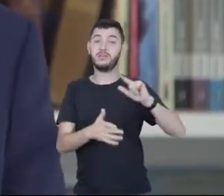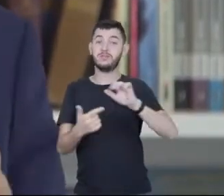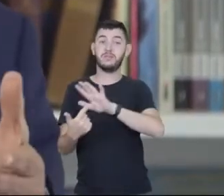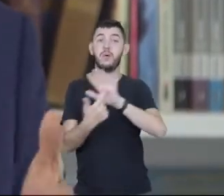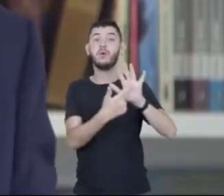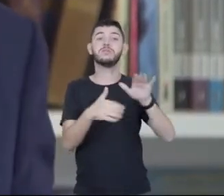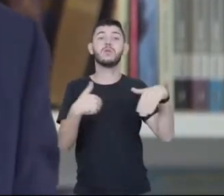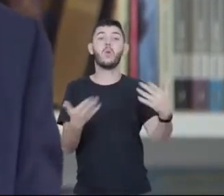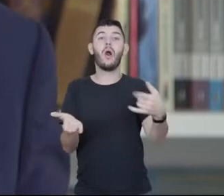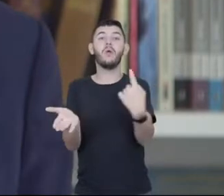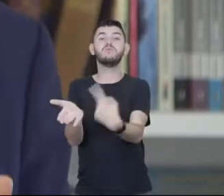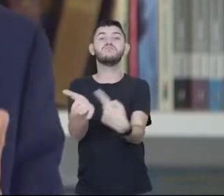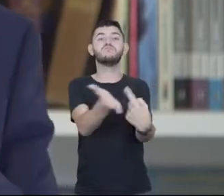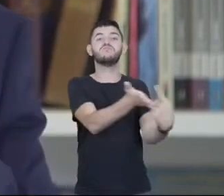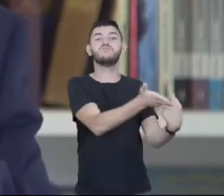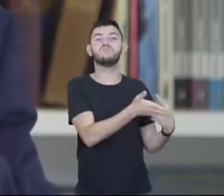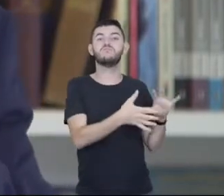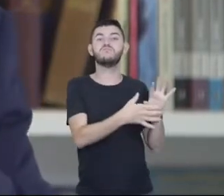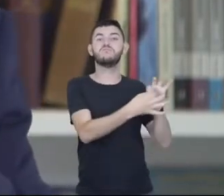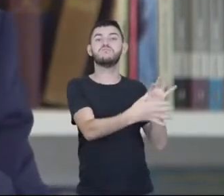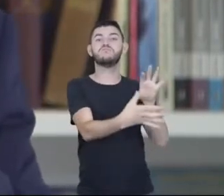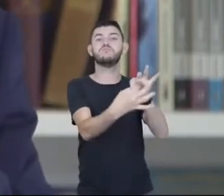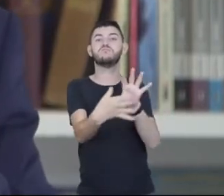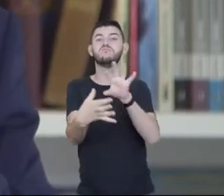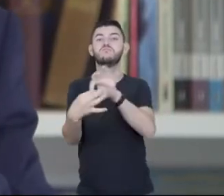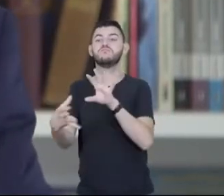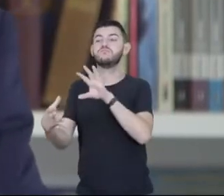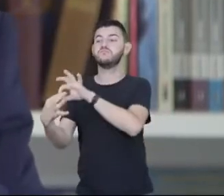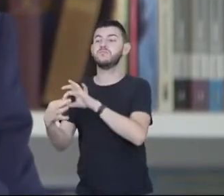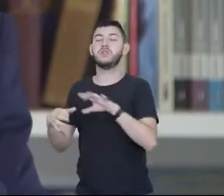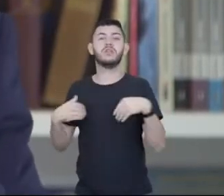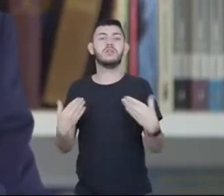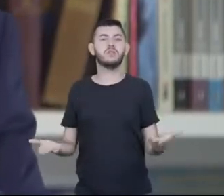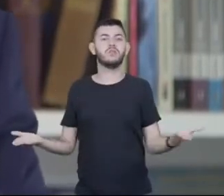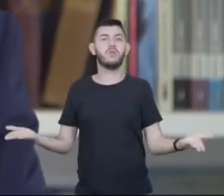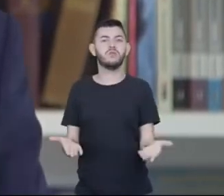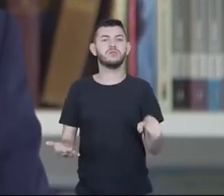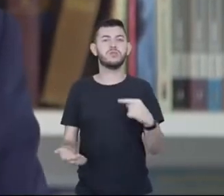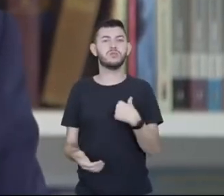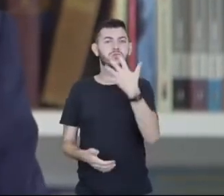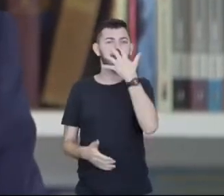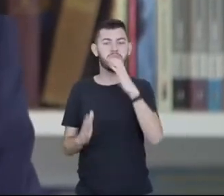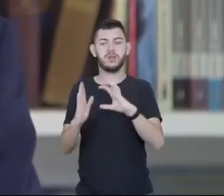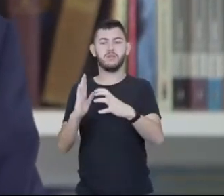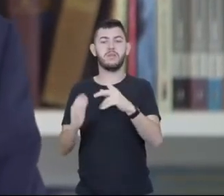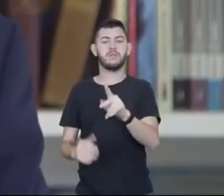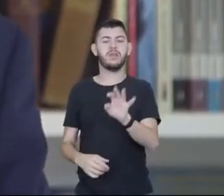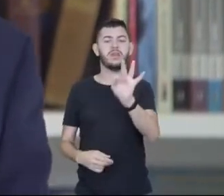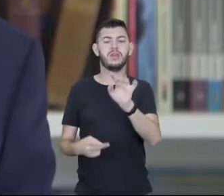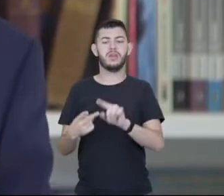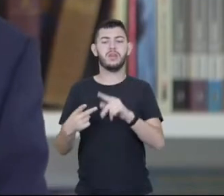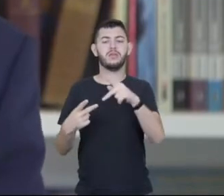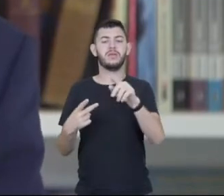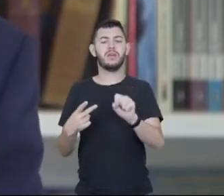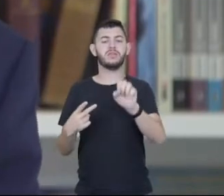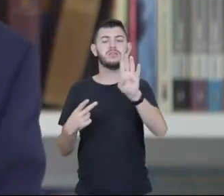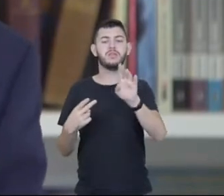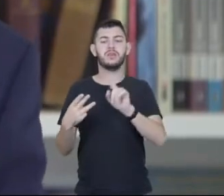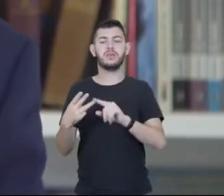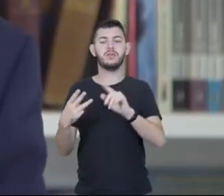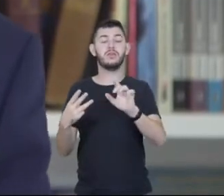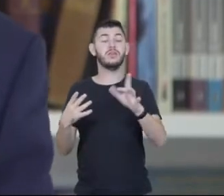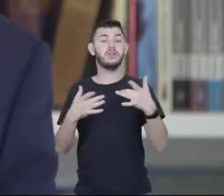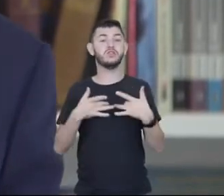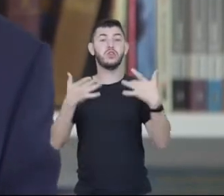acontecer aqui hoje entre PT e PSB solidariedade rede